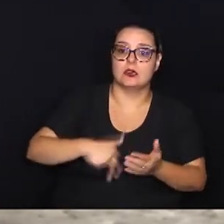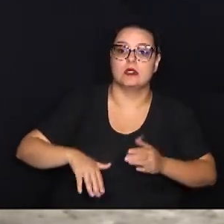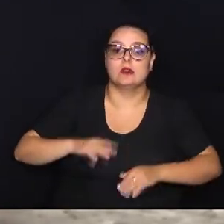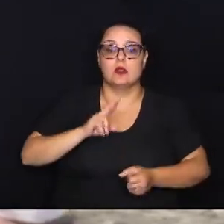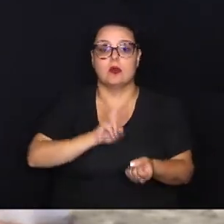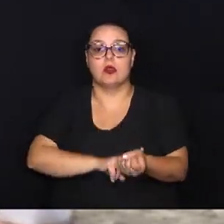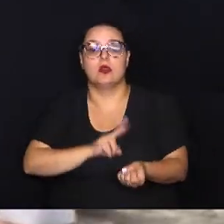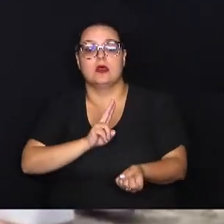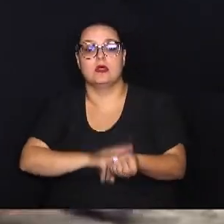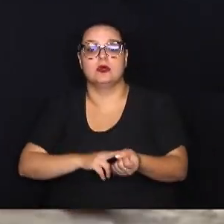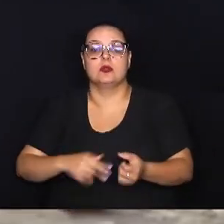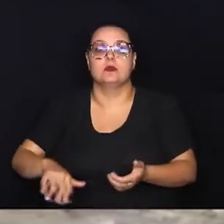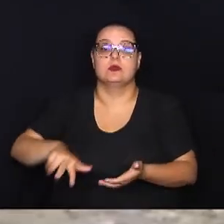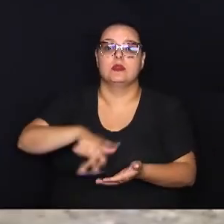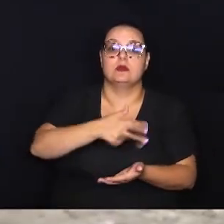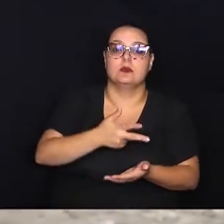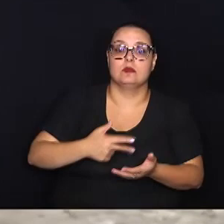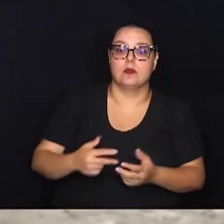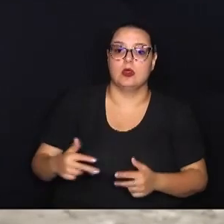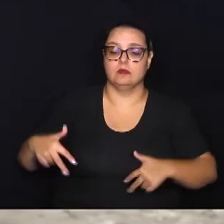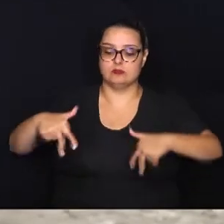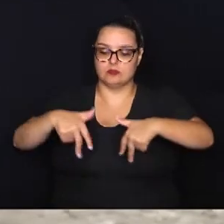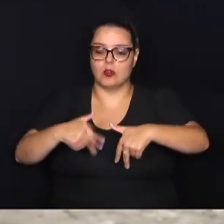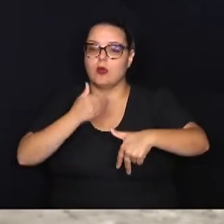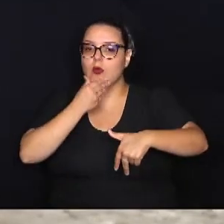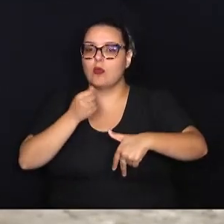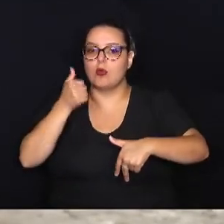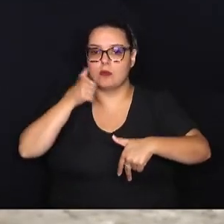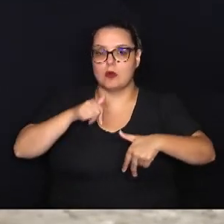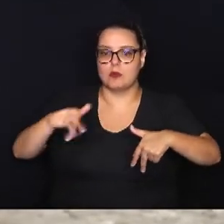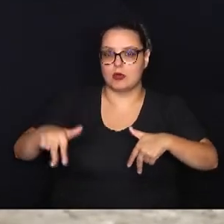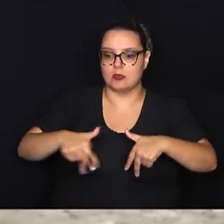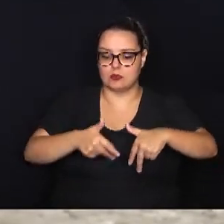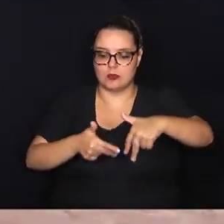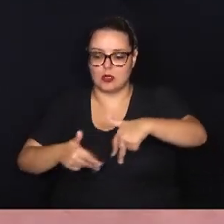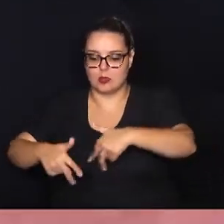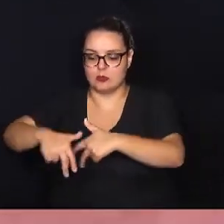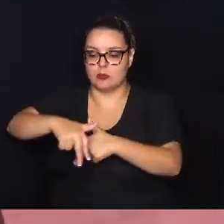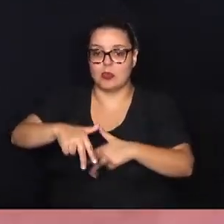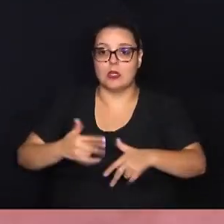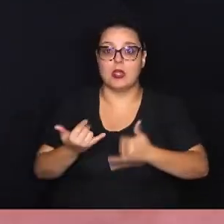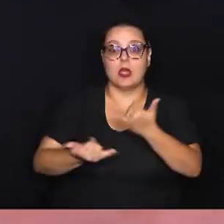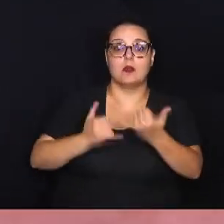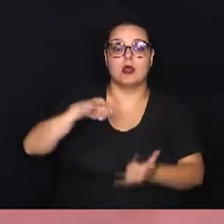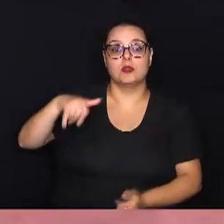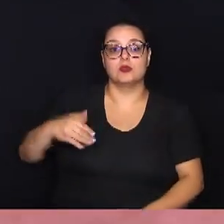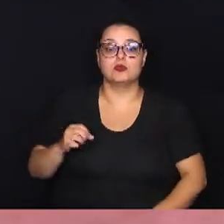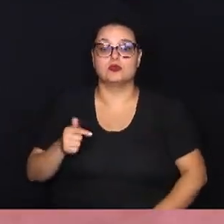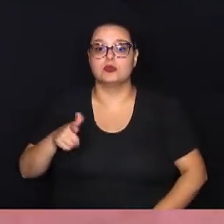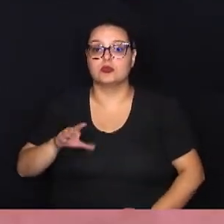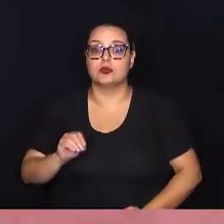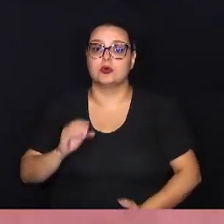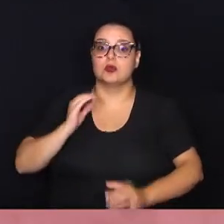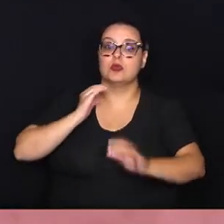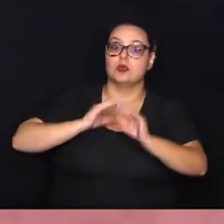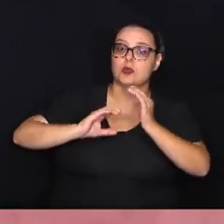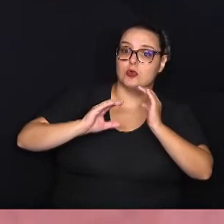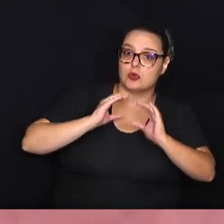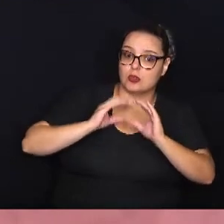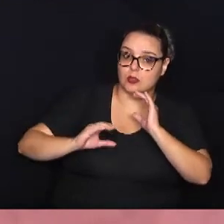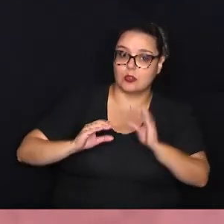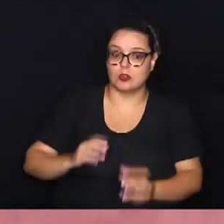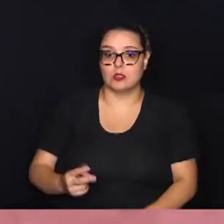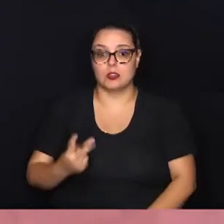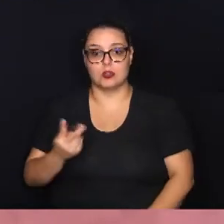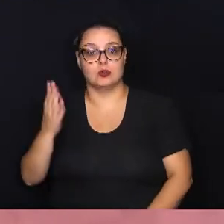da dança, um casal no meio, e que o segredo, a brincadeira do jongo é um cantar e dois